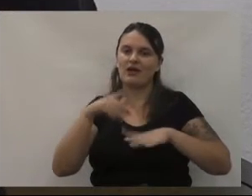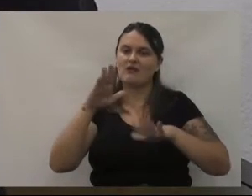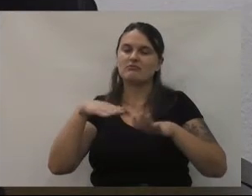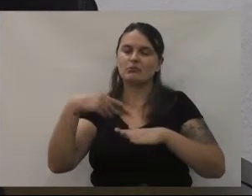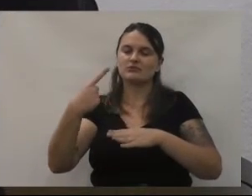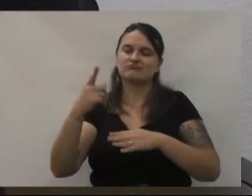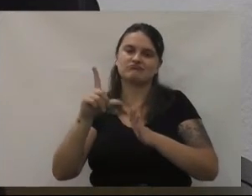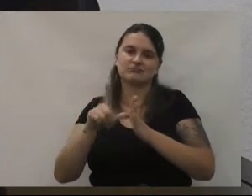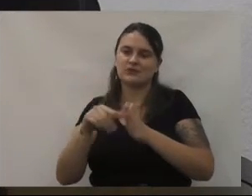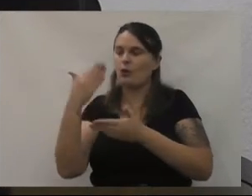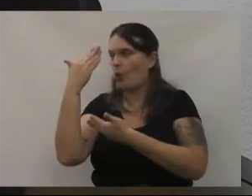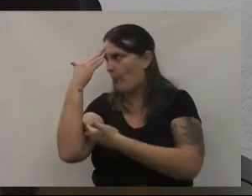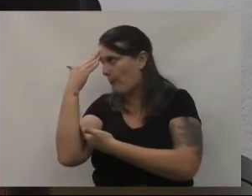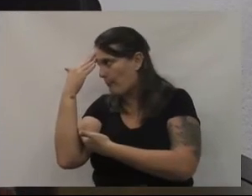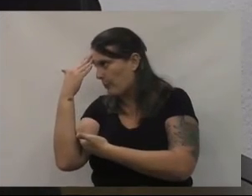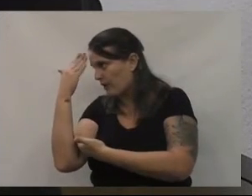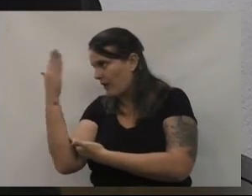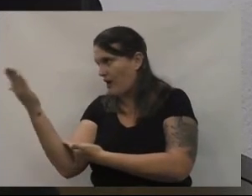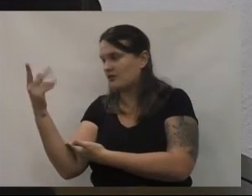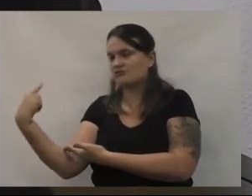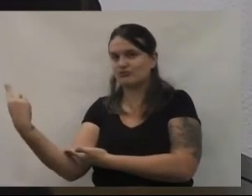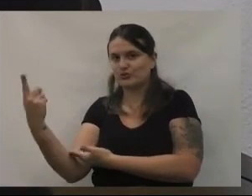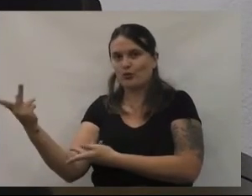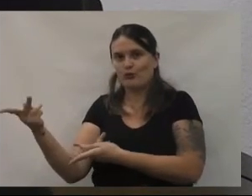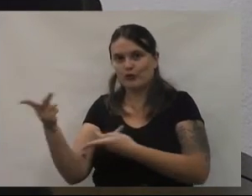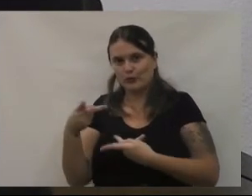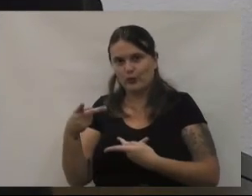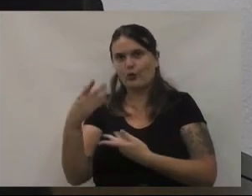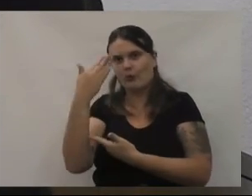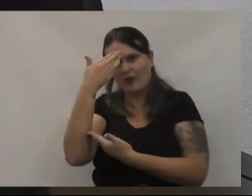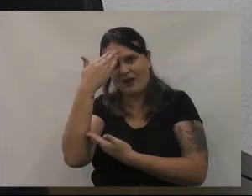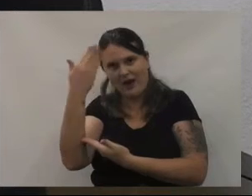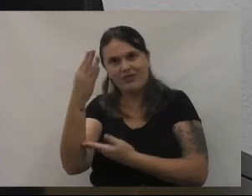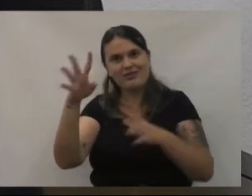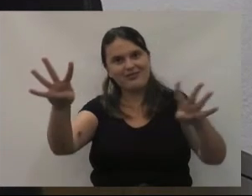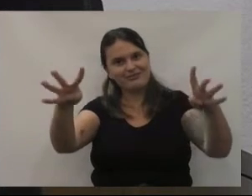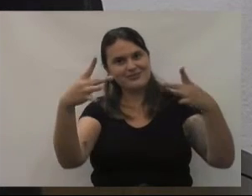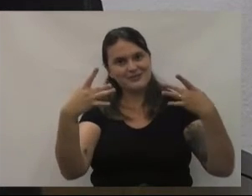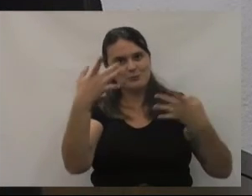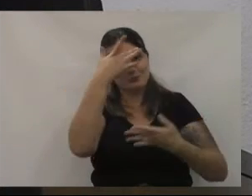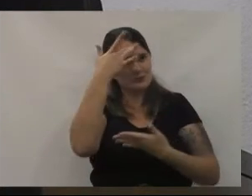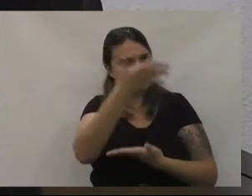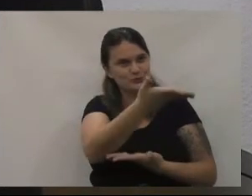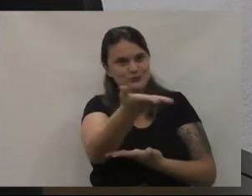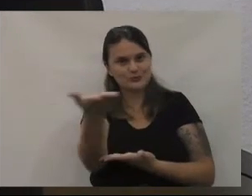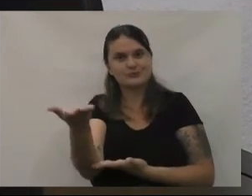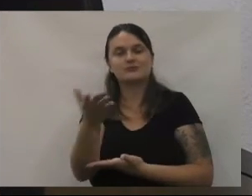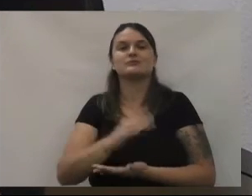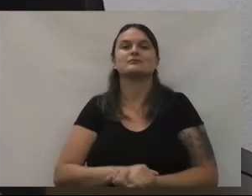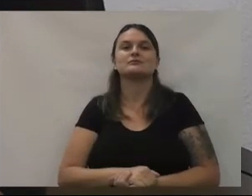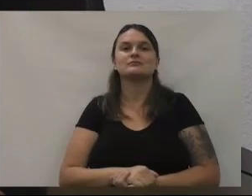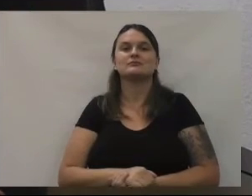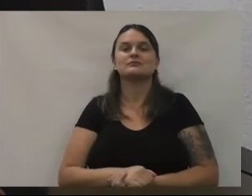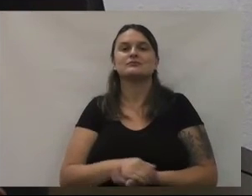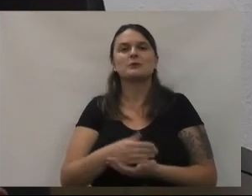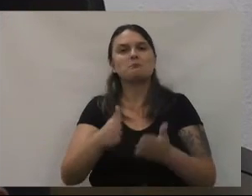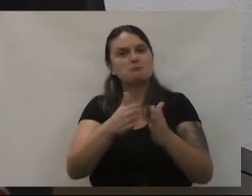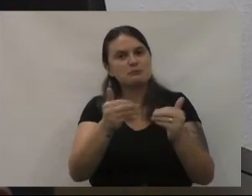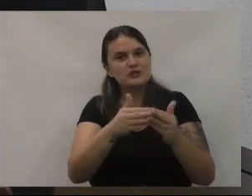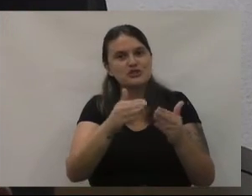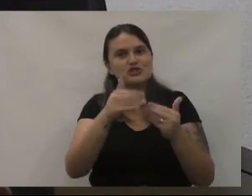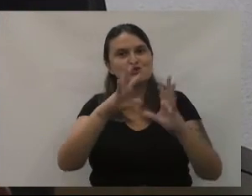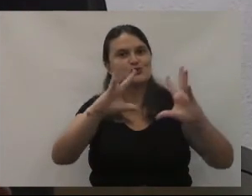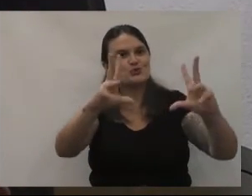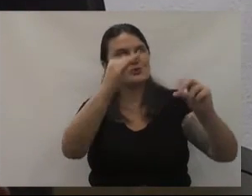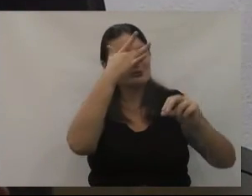tarde. Agradeço o convite, agradeço a atenção de todos e conclamo a todos para